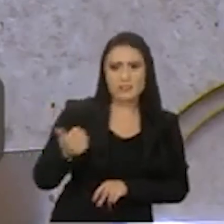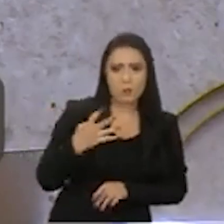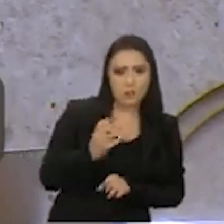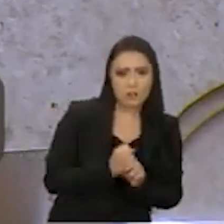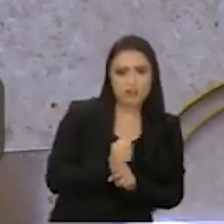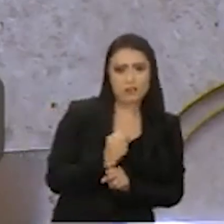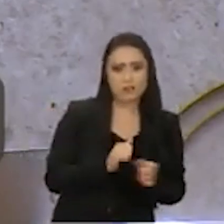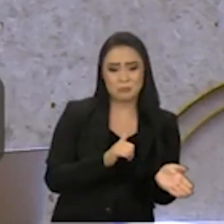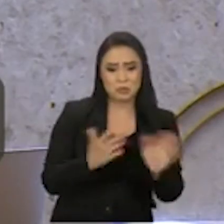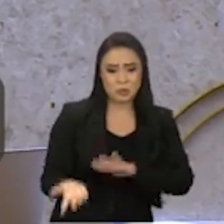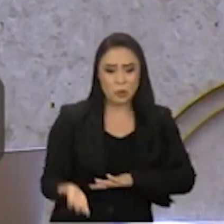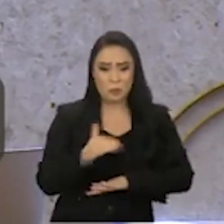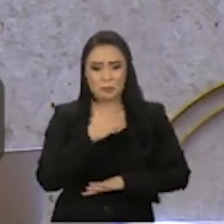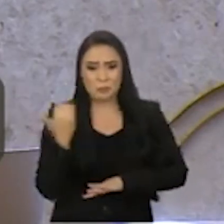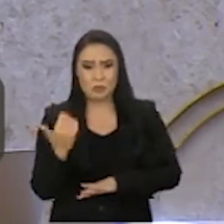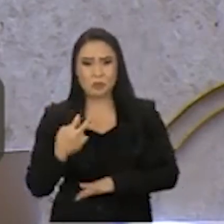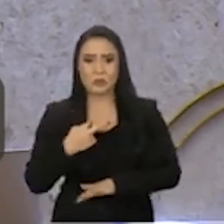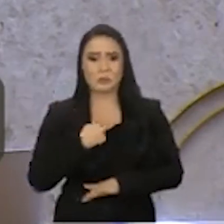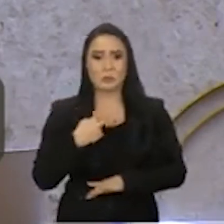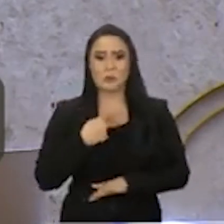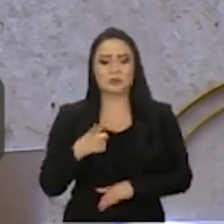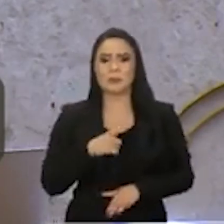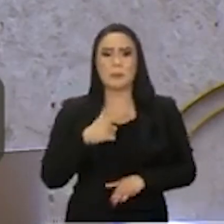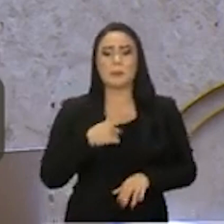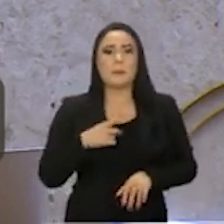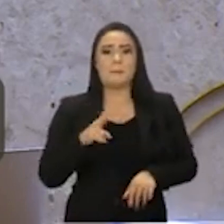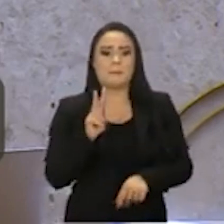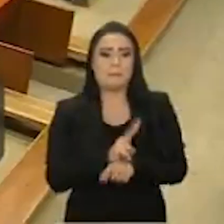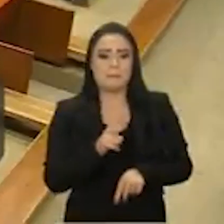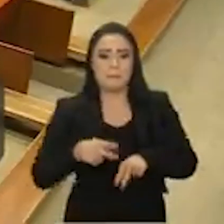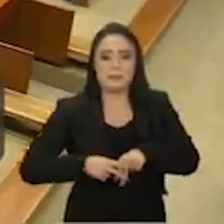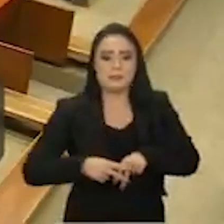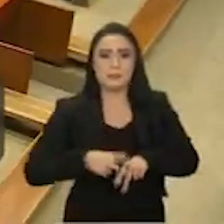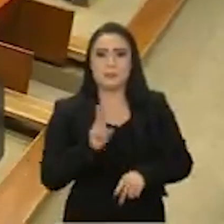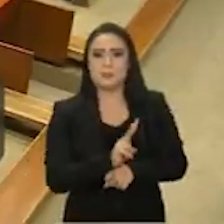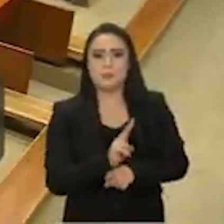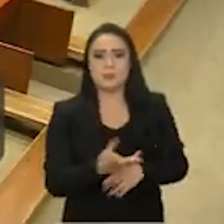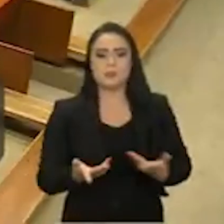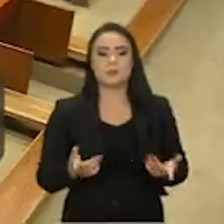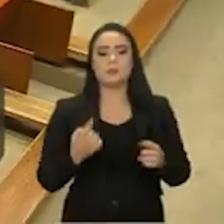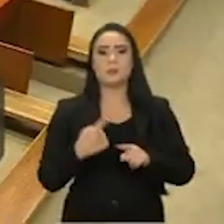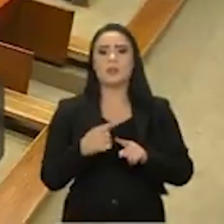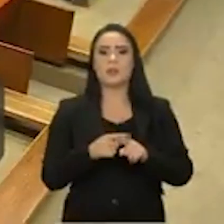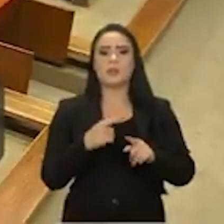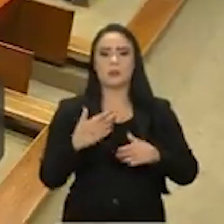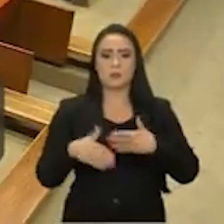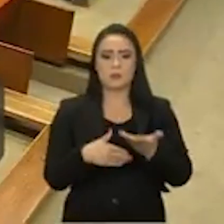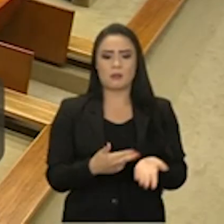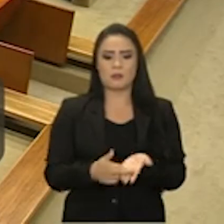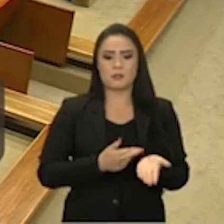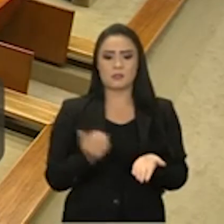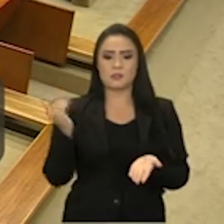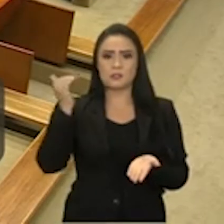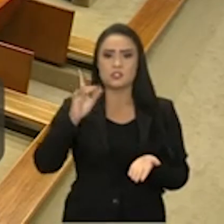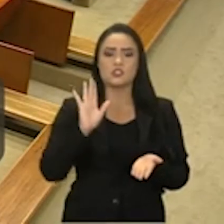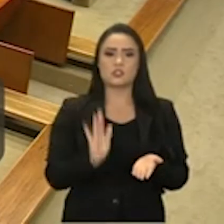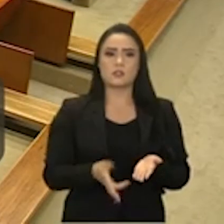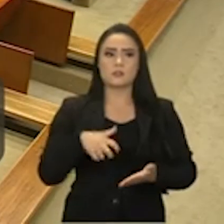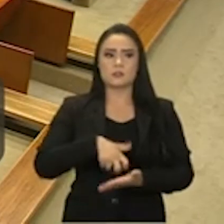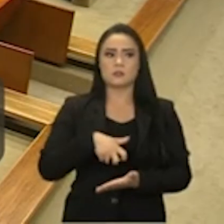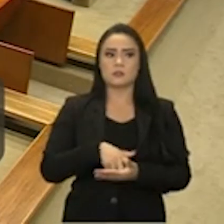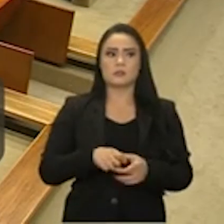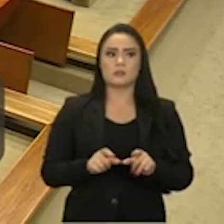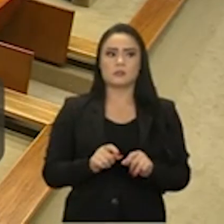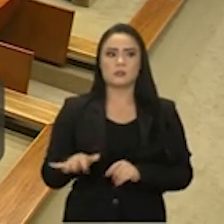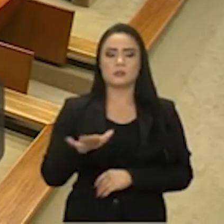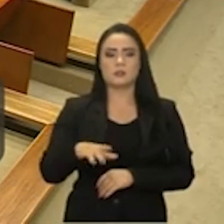por homicídio possa não ter que ser preso preventivamente. Mas essa possibilidade, presidente, sempre existe. Tanto é que o processo relatado por Vossa Excelência, ele foi condenado há 20 e